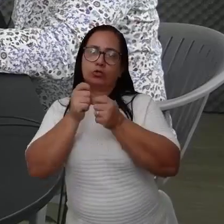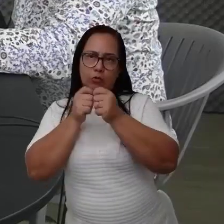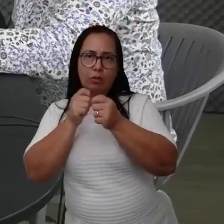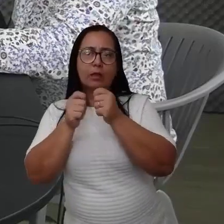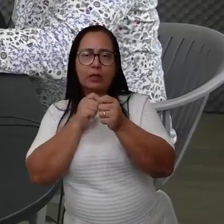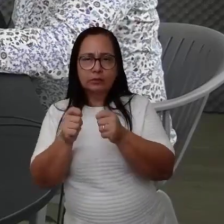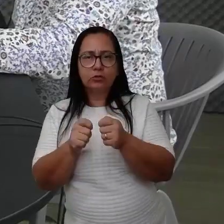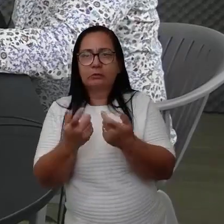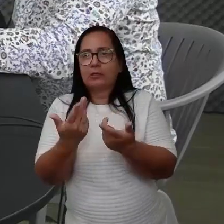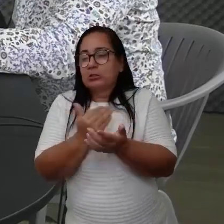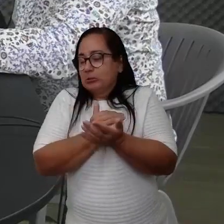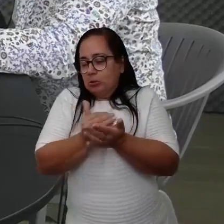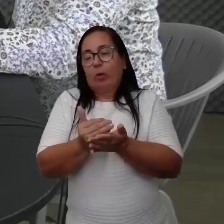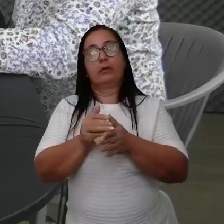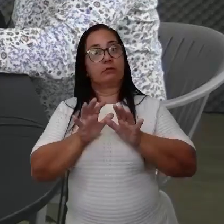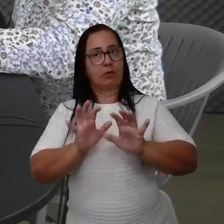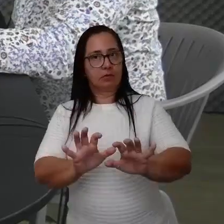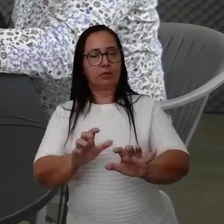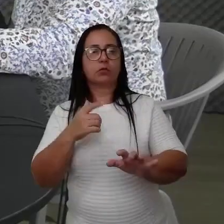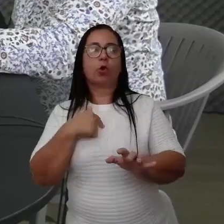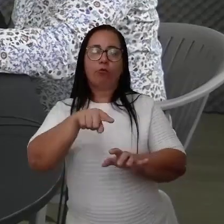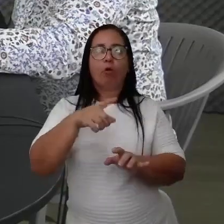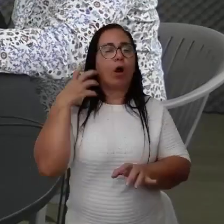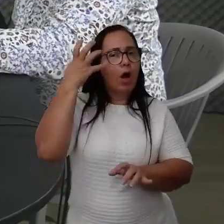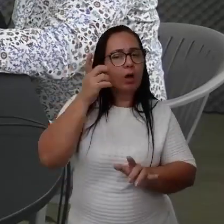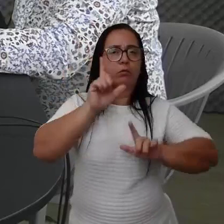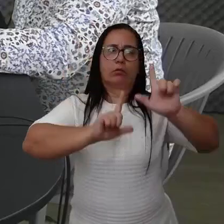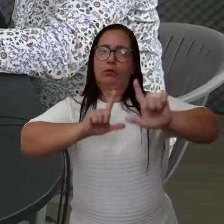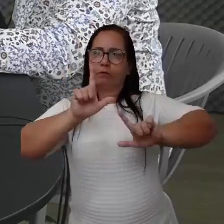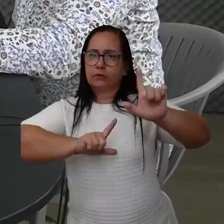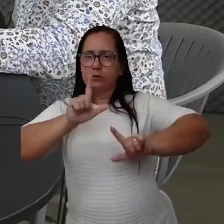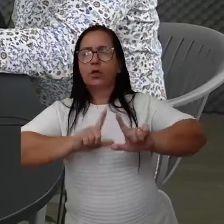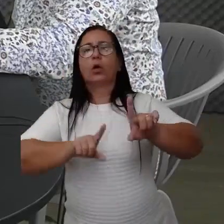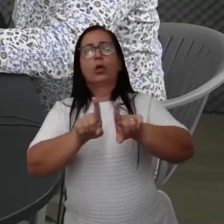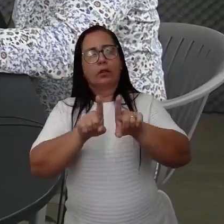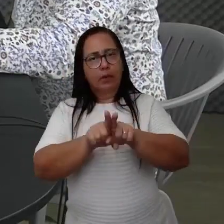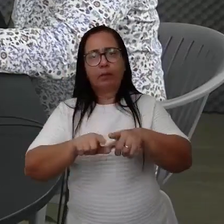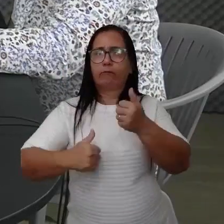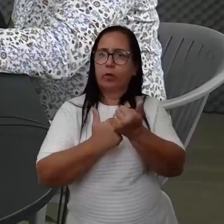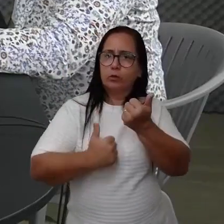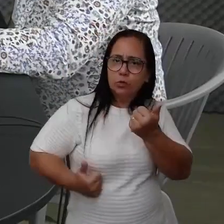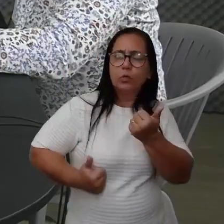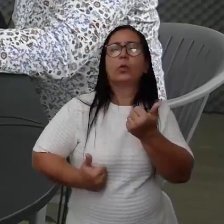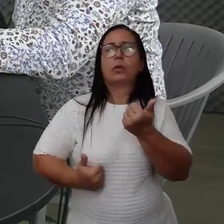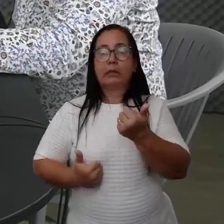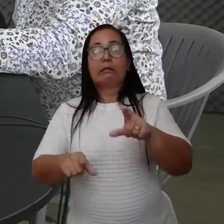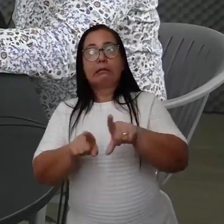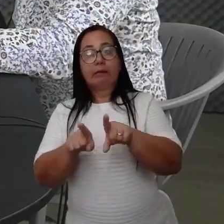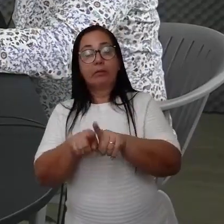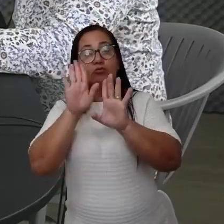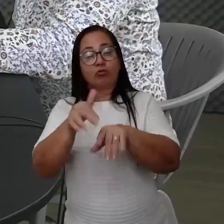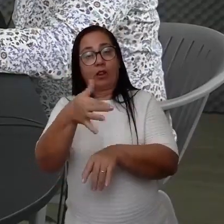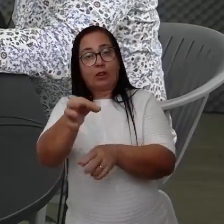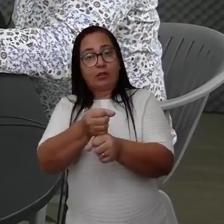a gente chama do batente, né? Então, eu fui para a rádio, para a televisão, fui para a assessoria de imprensa, e quando eu já estava há 10